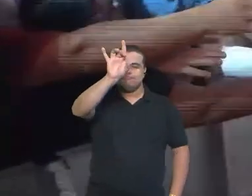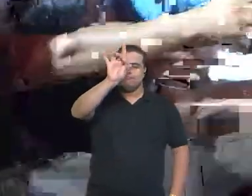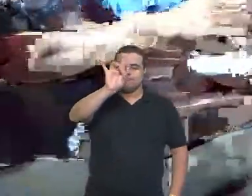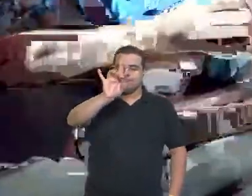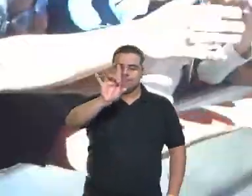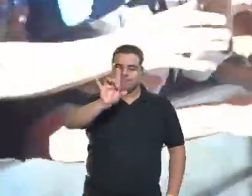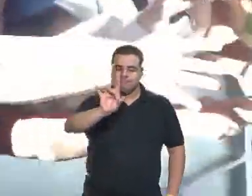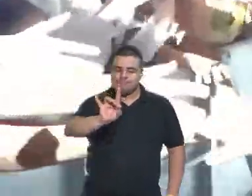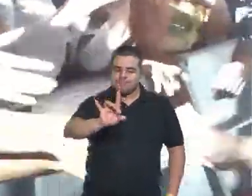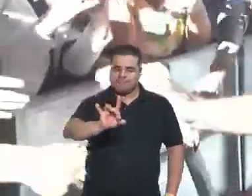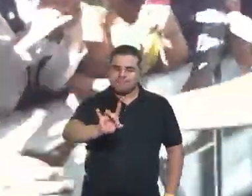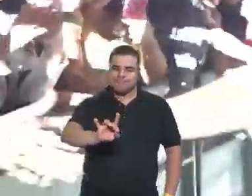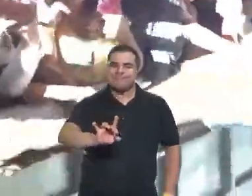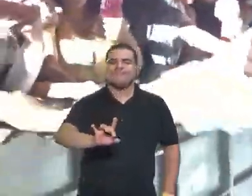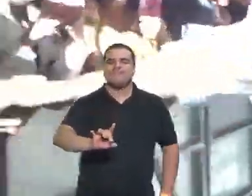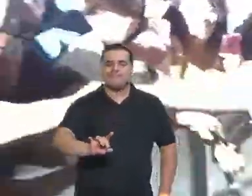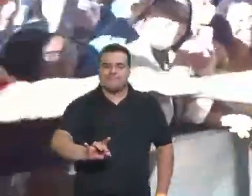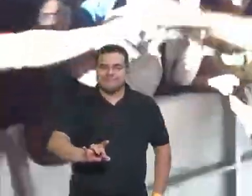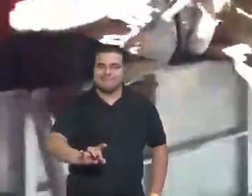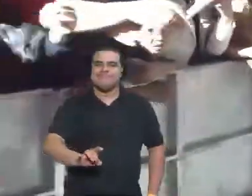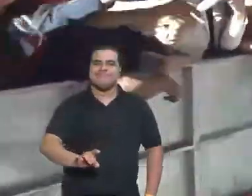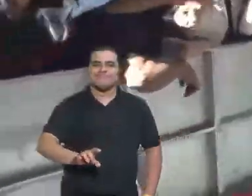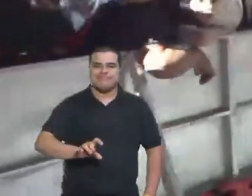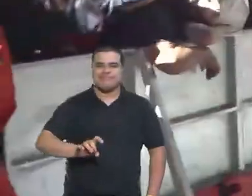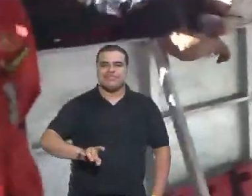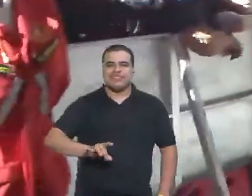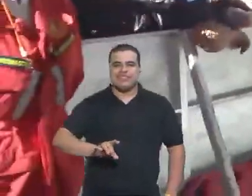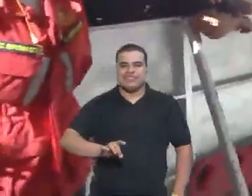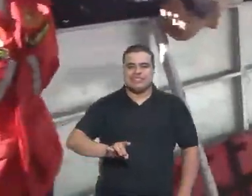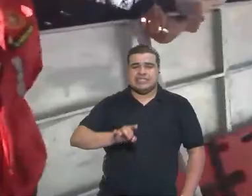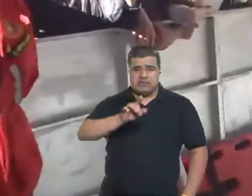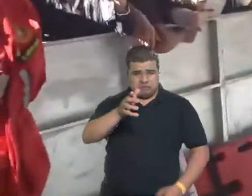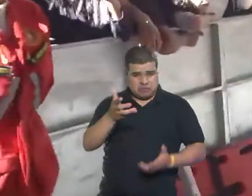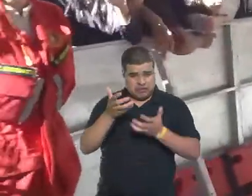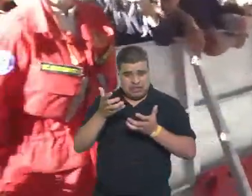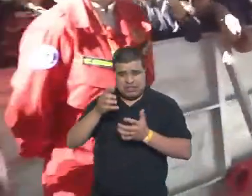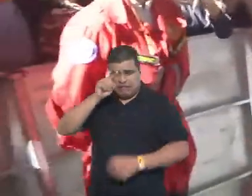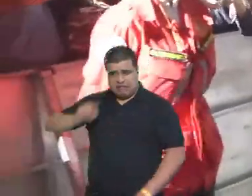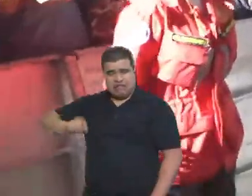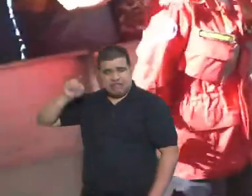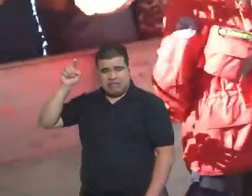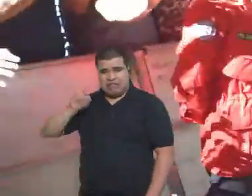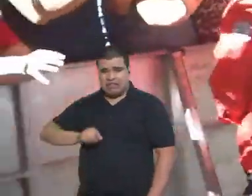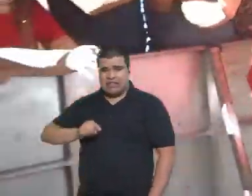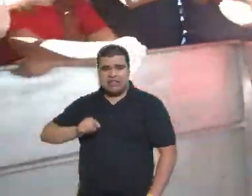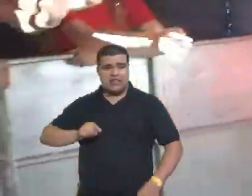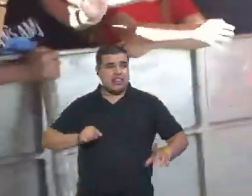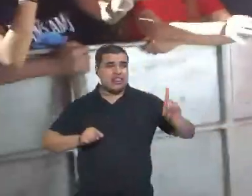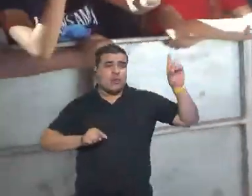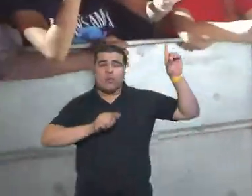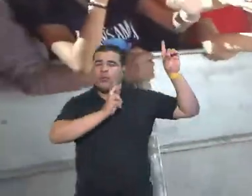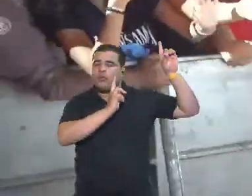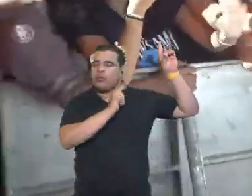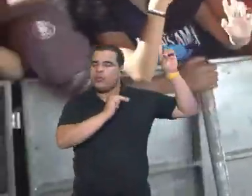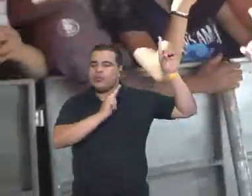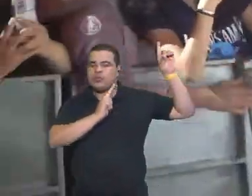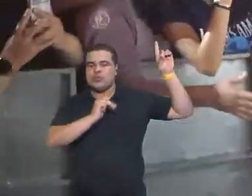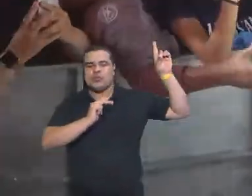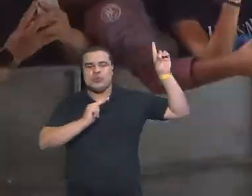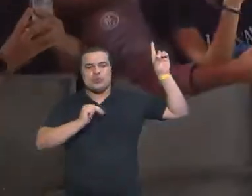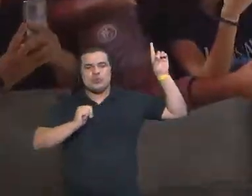que o ouro puro de off se você desistiu Deus não vai